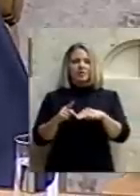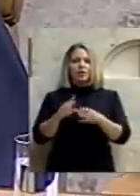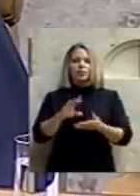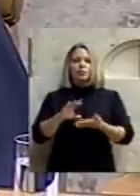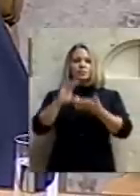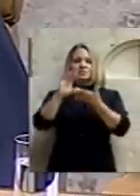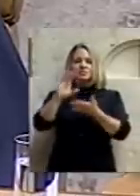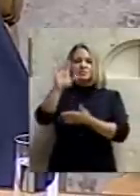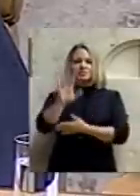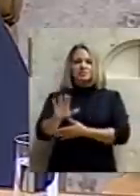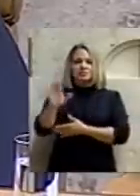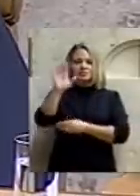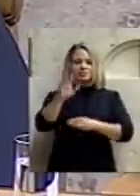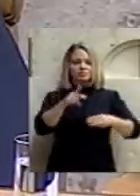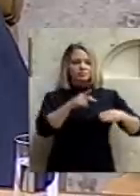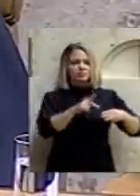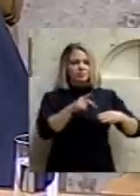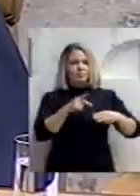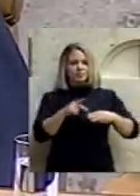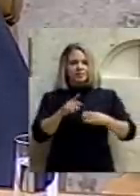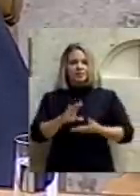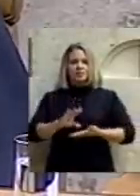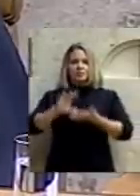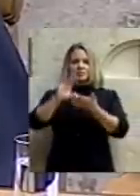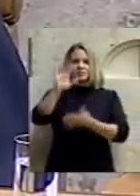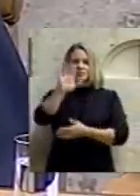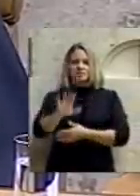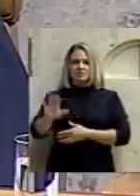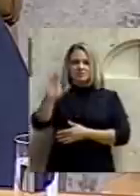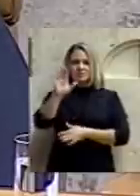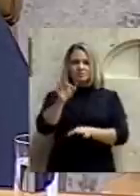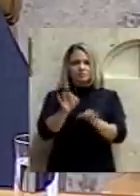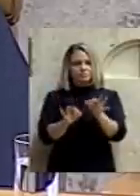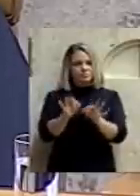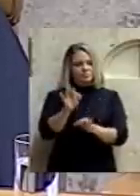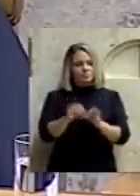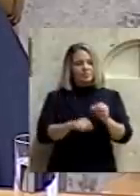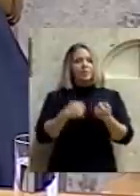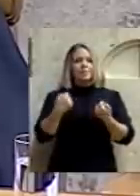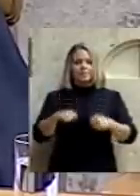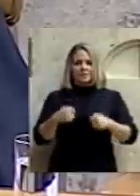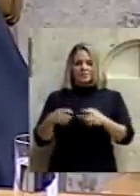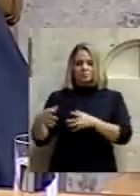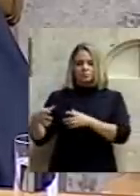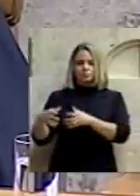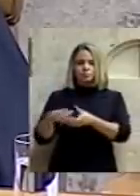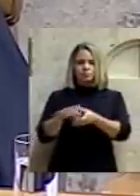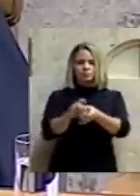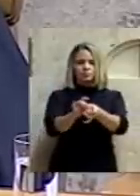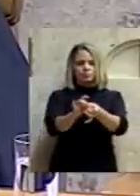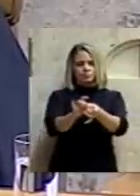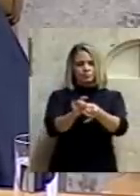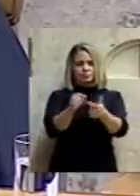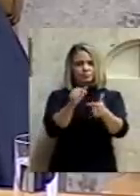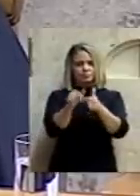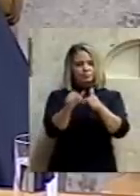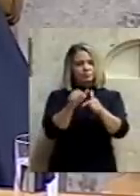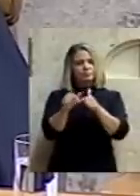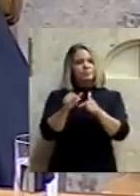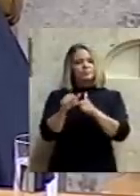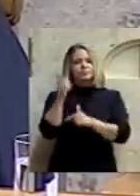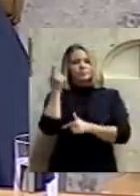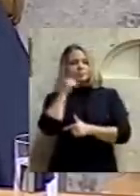Nacional do Ministério Público e Conselho Nacional de Justiça. Precisamos todos trabalhar juntos para